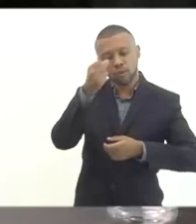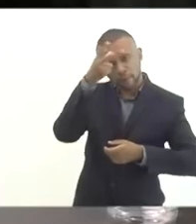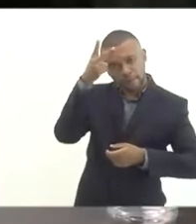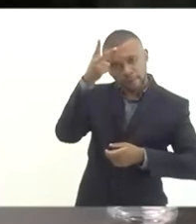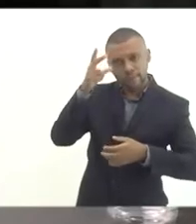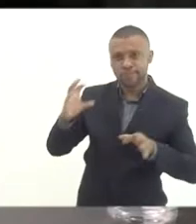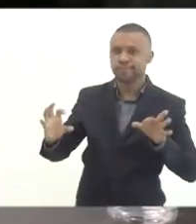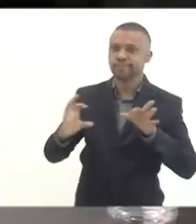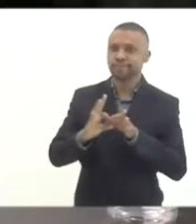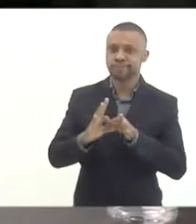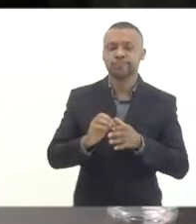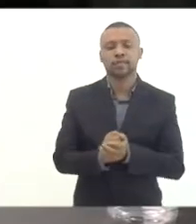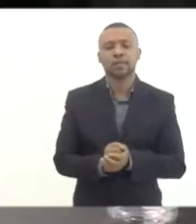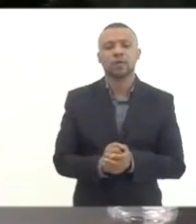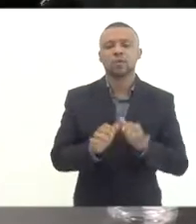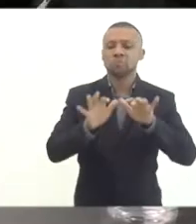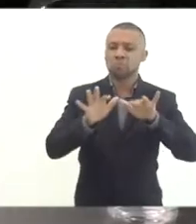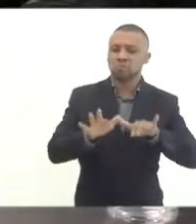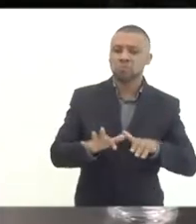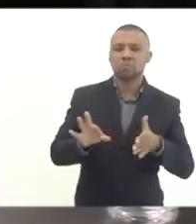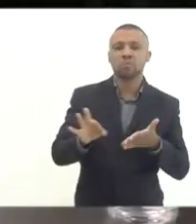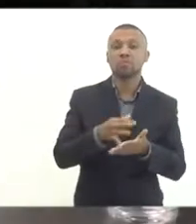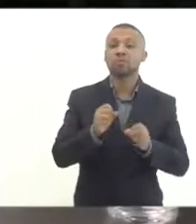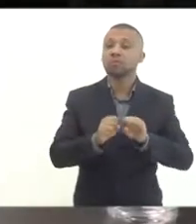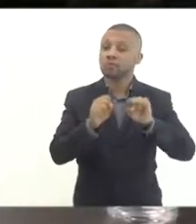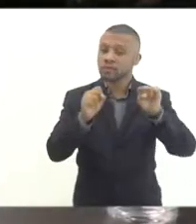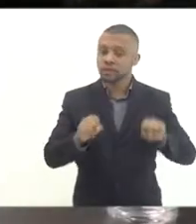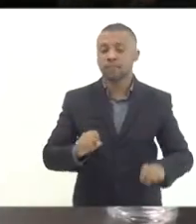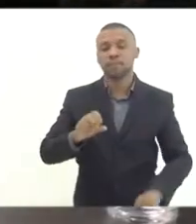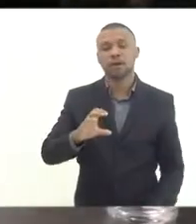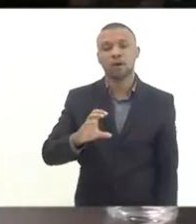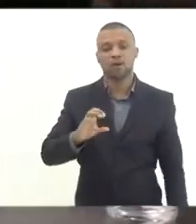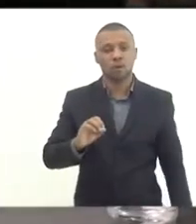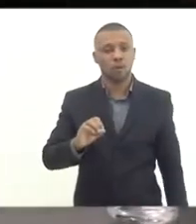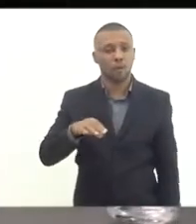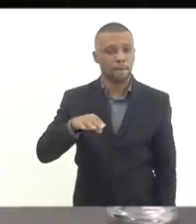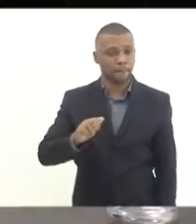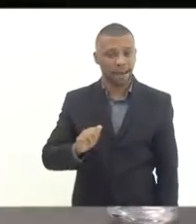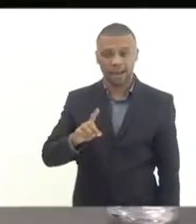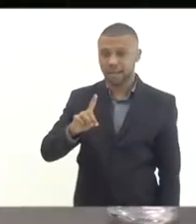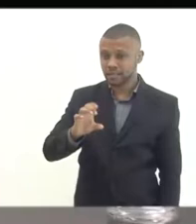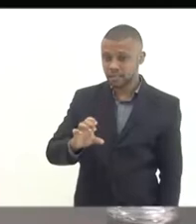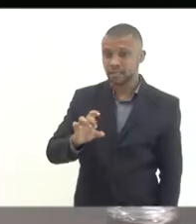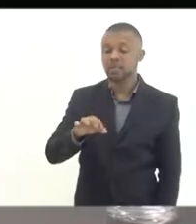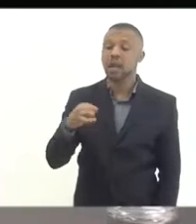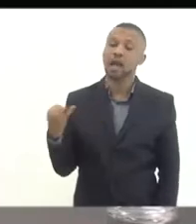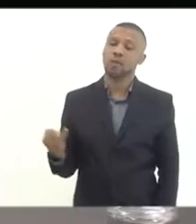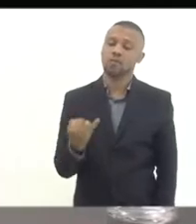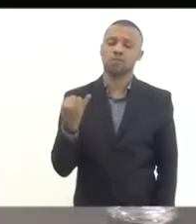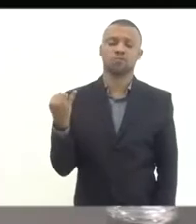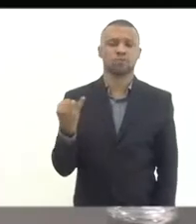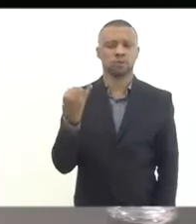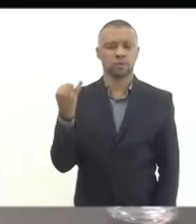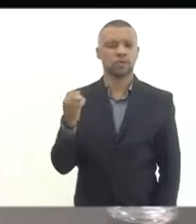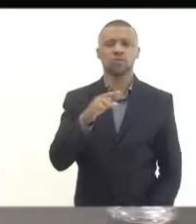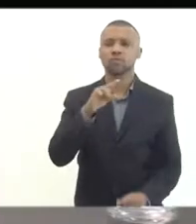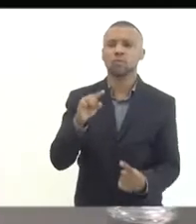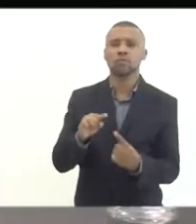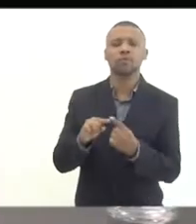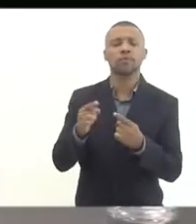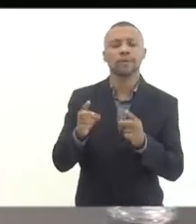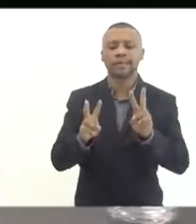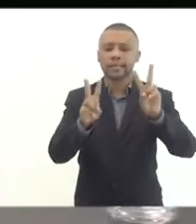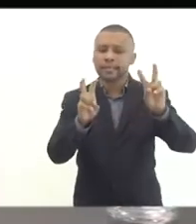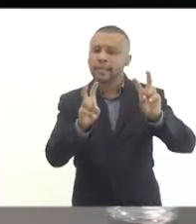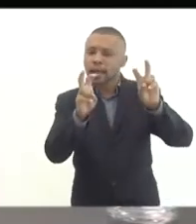elas estão escritas devidamente no comade que é também de alta relevância para trabalhar